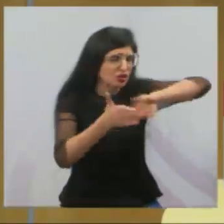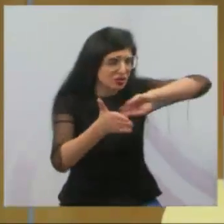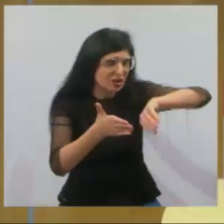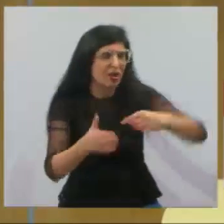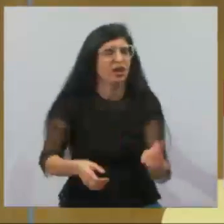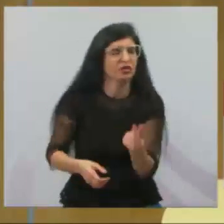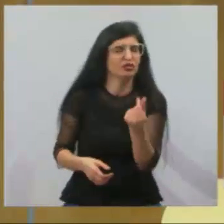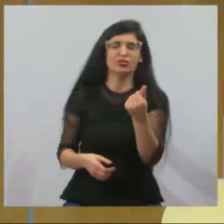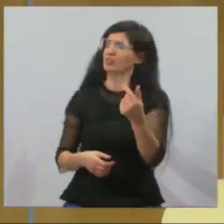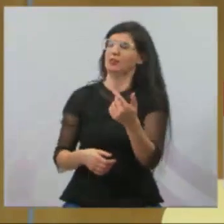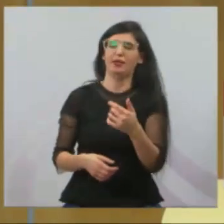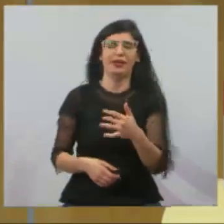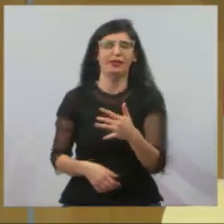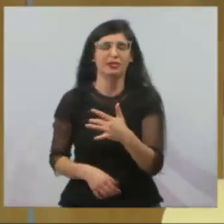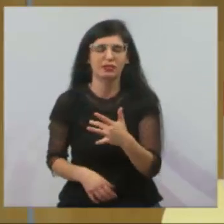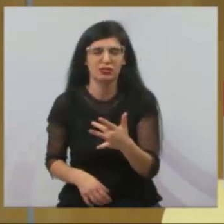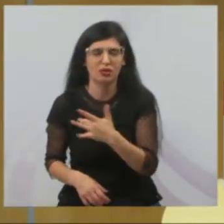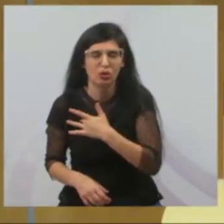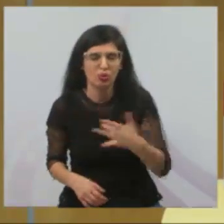da saúde.